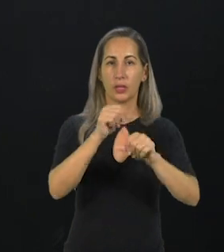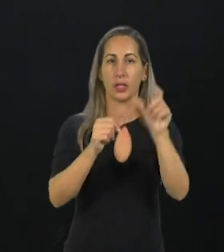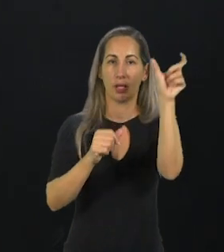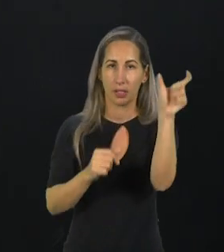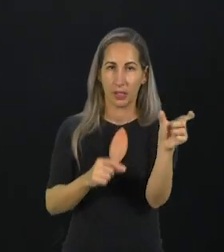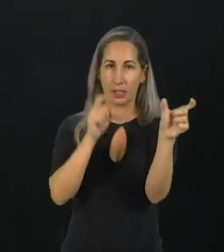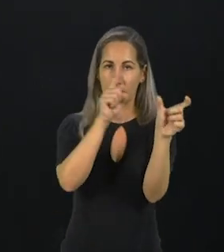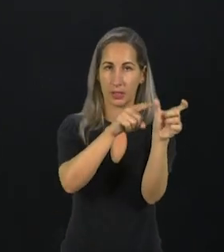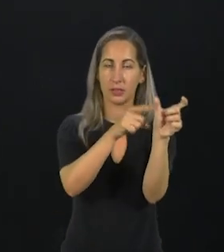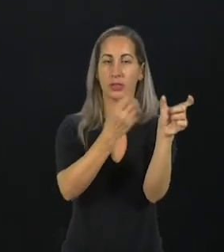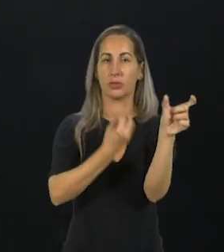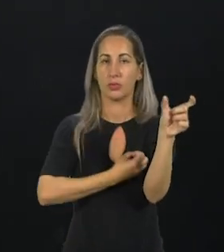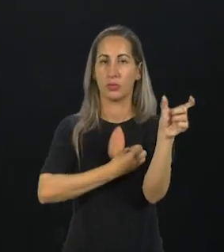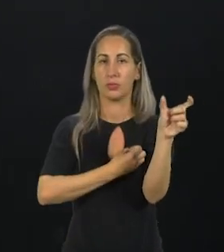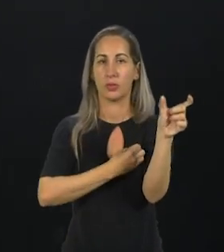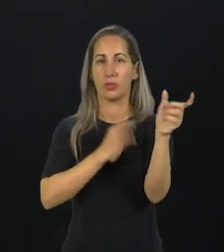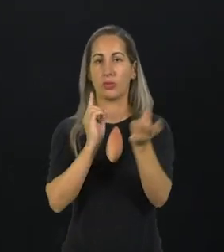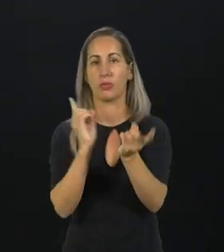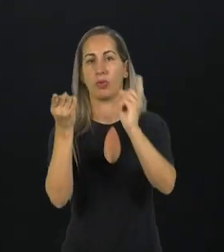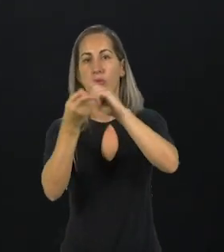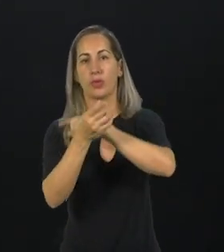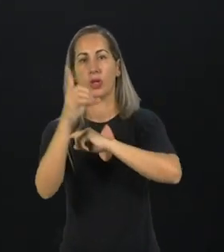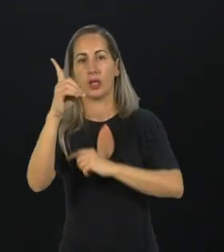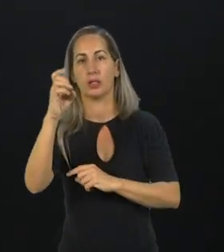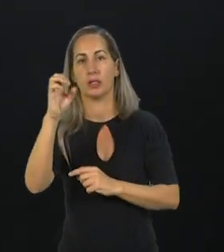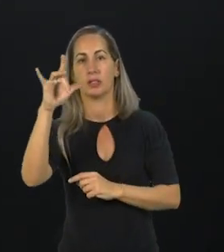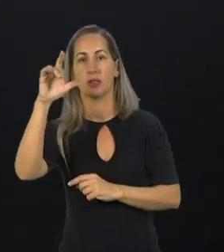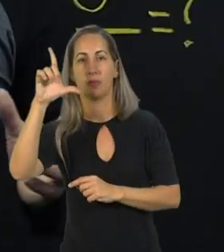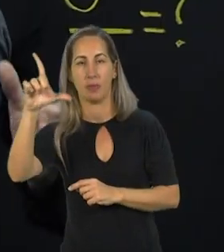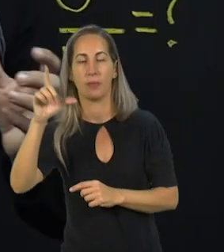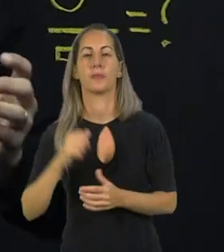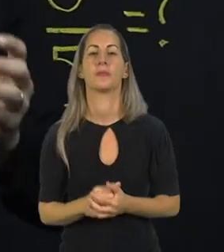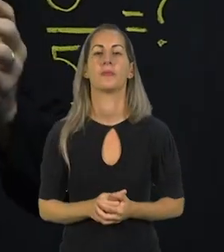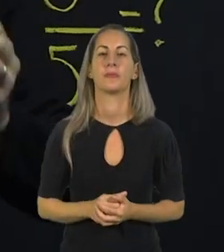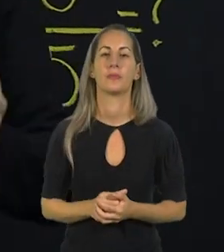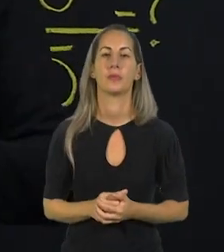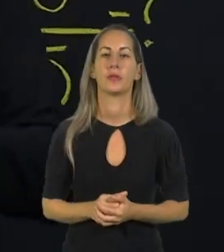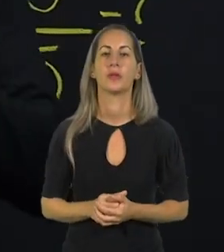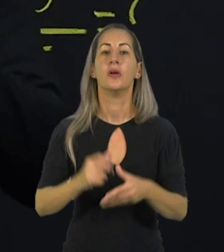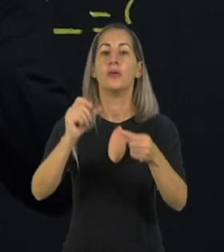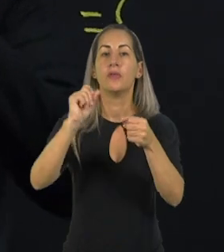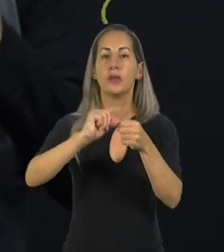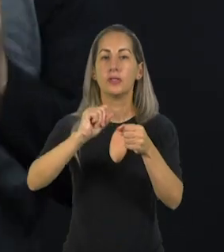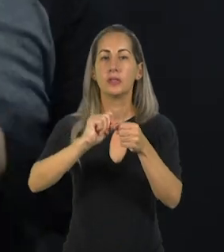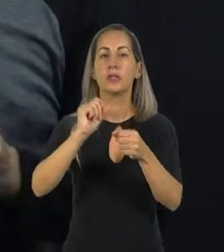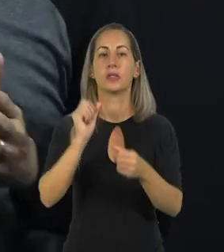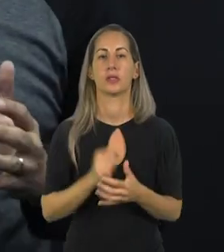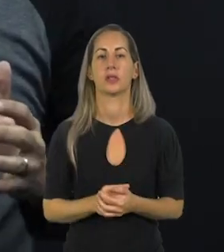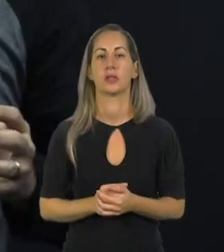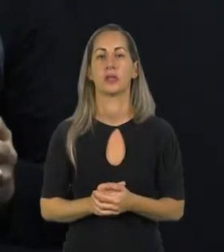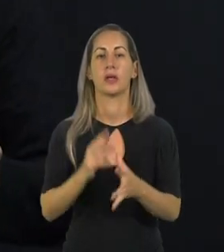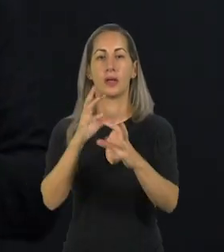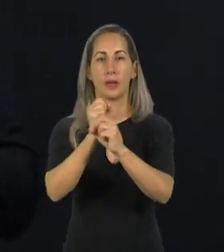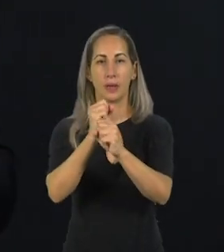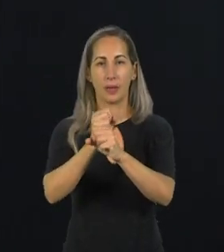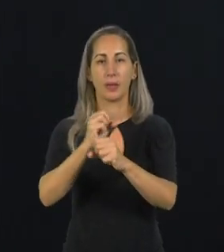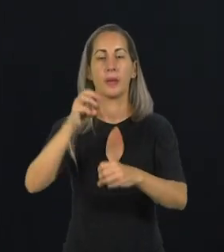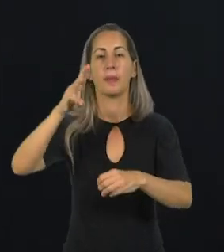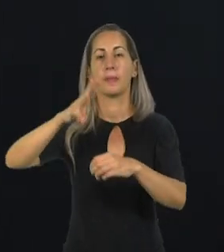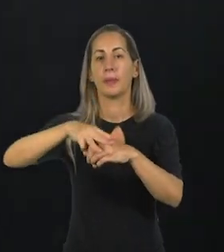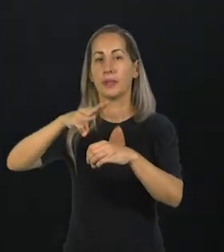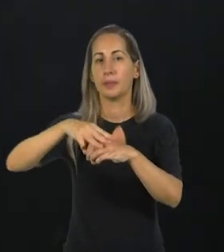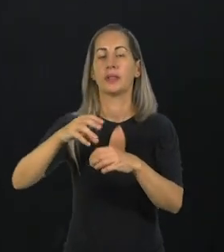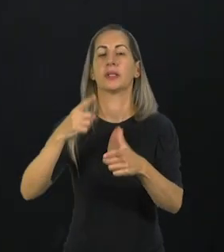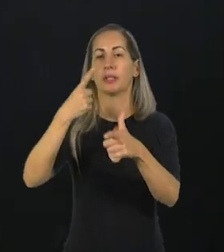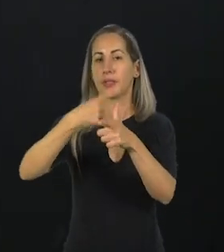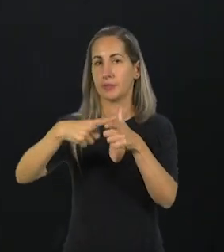esse número que é fracionário em decimal. Para isso, a gente vai utilizar a operação matemática da